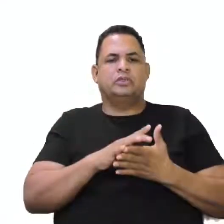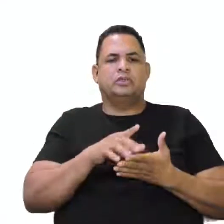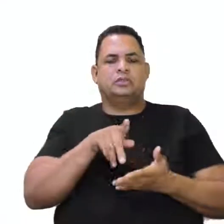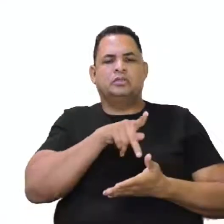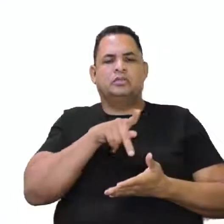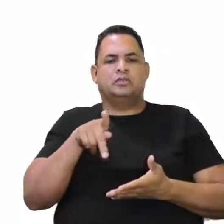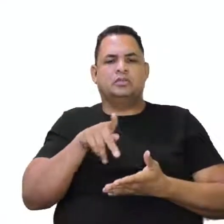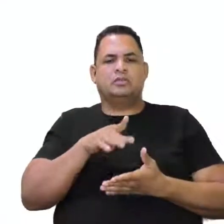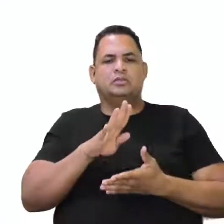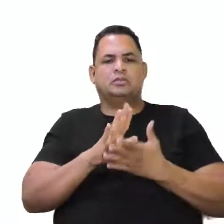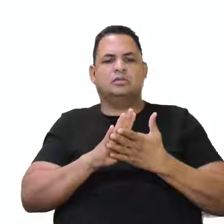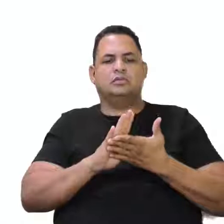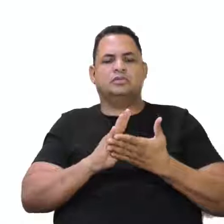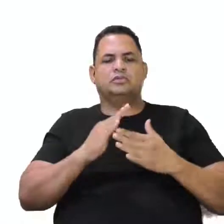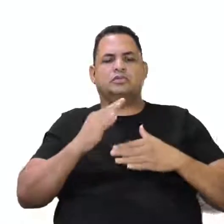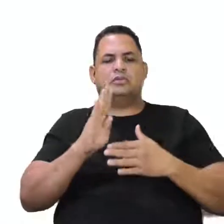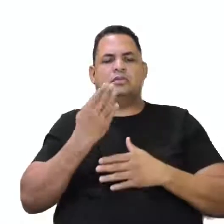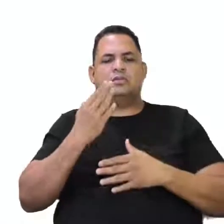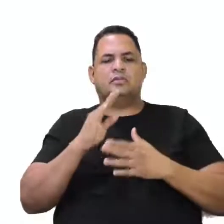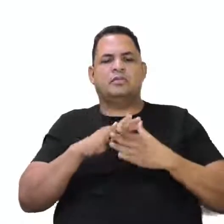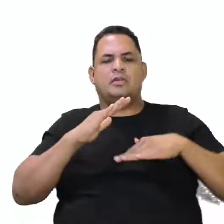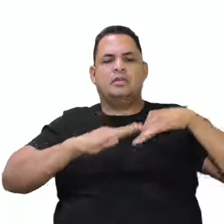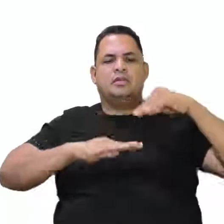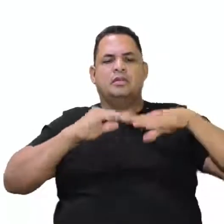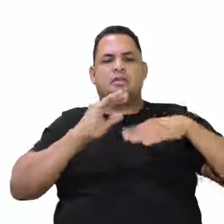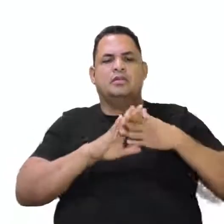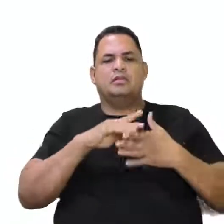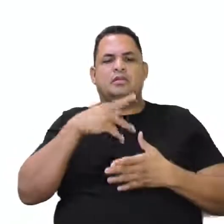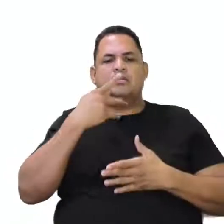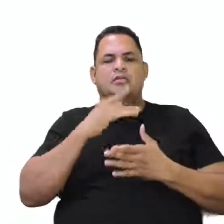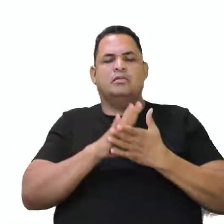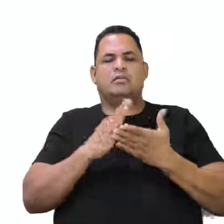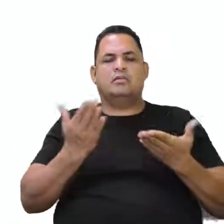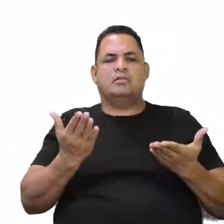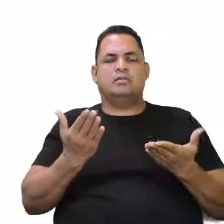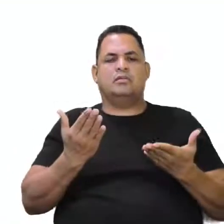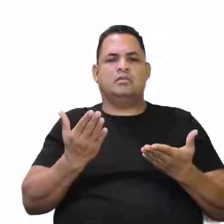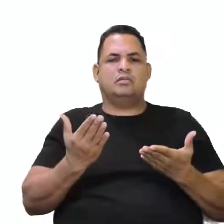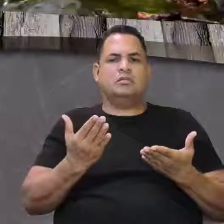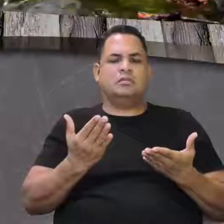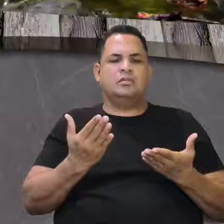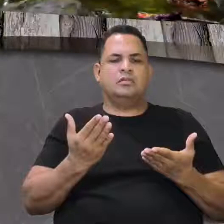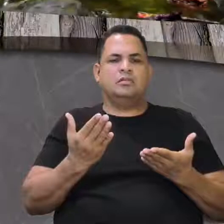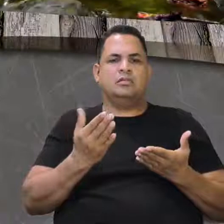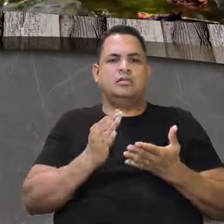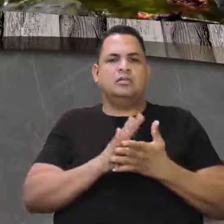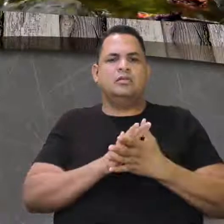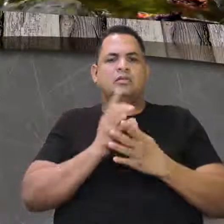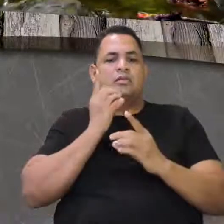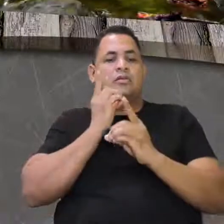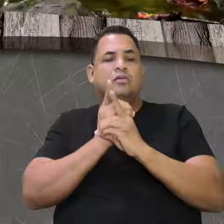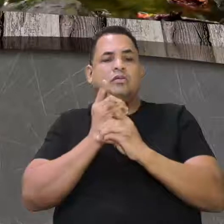professora, né, do bióloga ali, Marilúcia, falou da questão de que foi